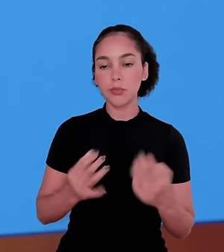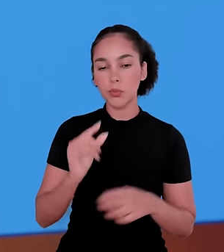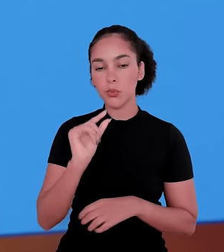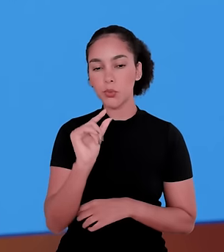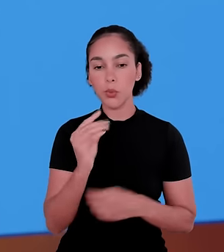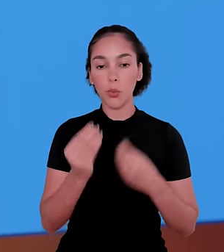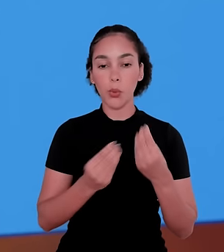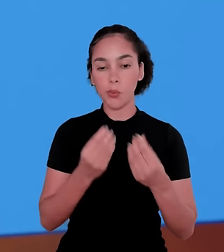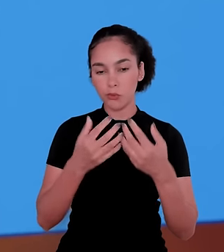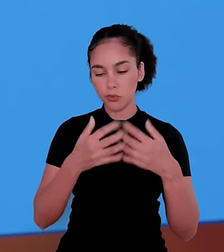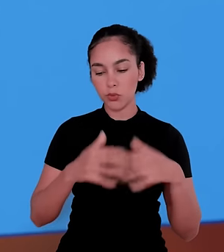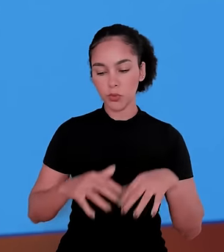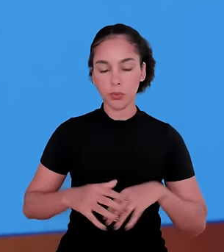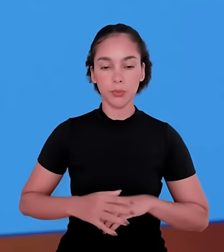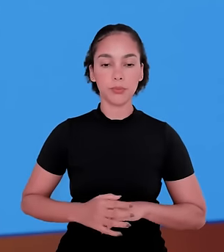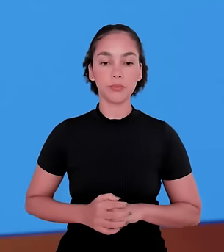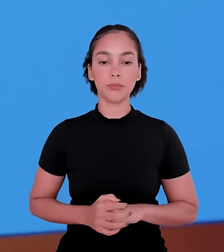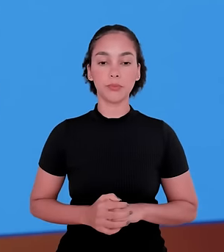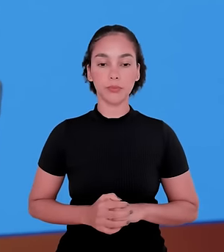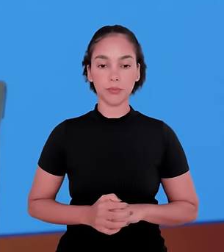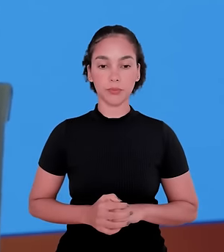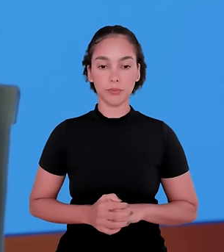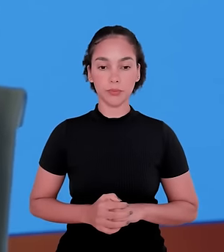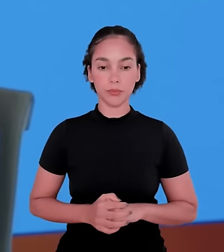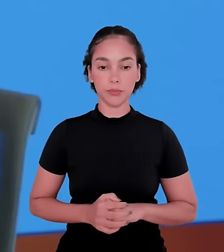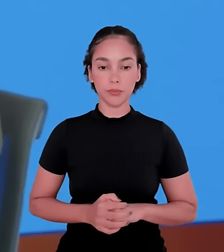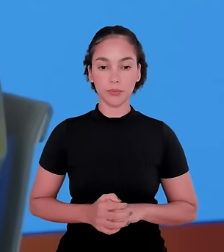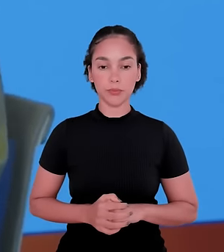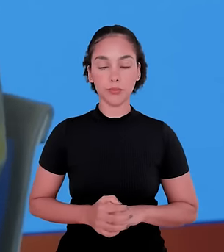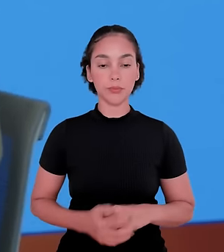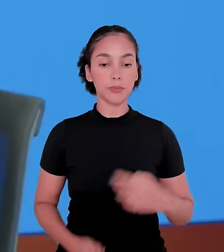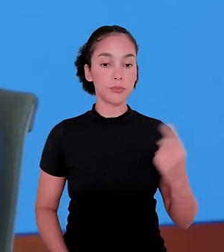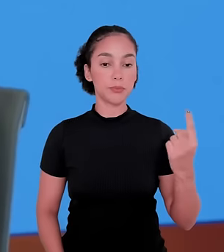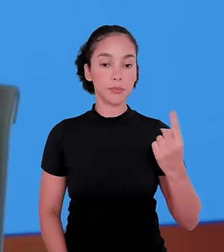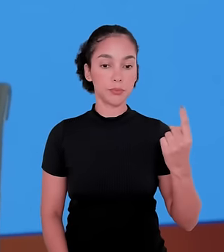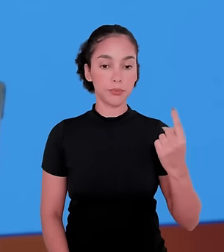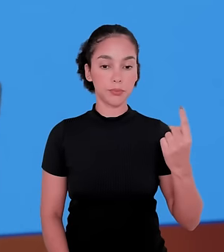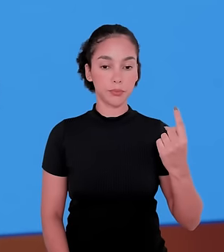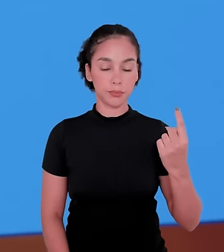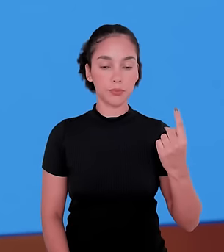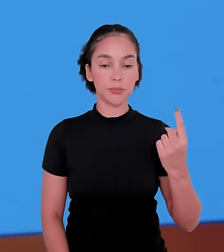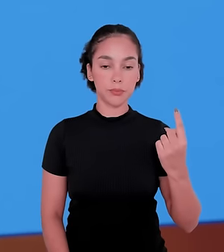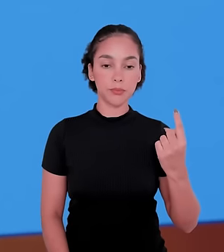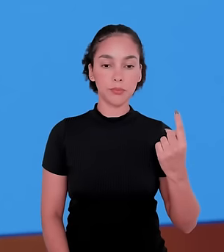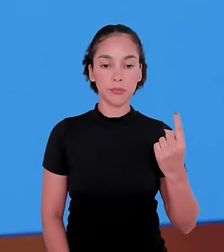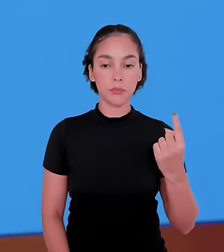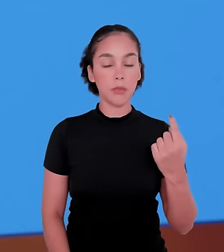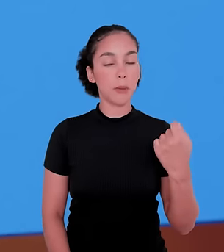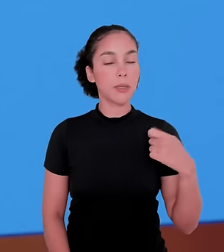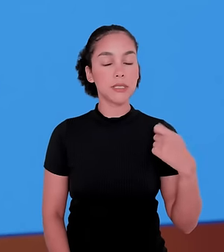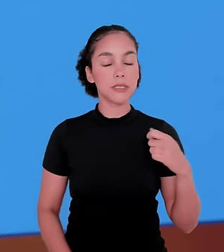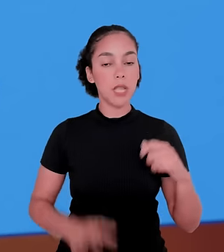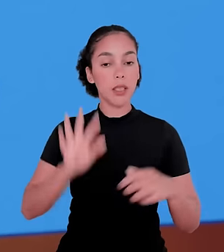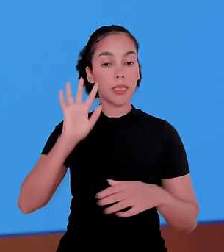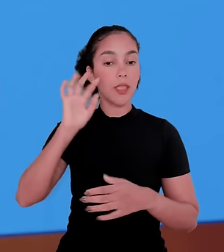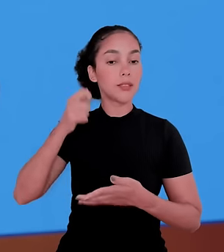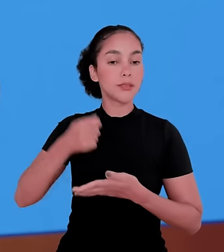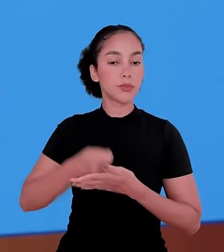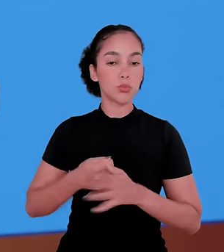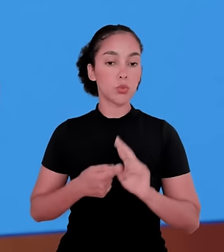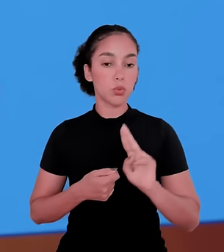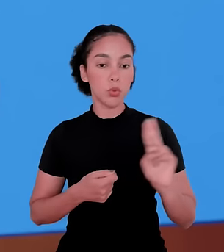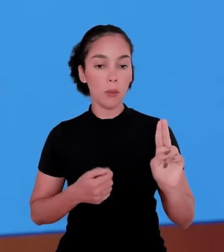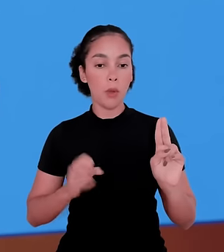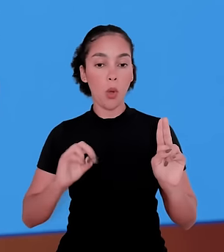pouquinho como funciona esse passo a passo tá eh primeiro de tudo né a gente tem que decidir o nome ou a